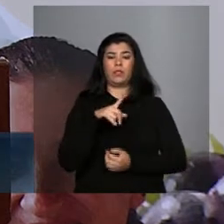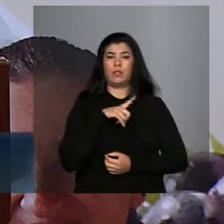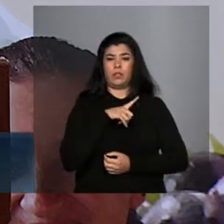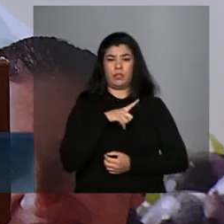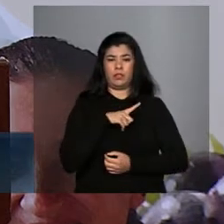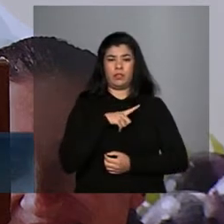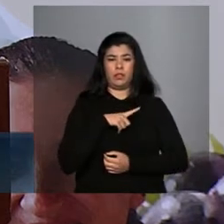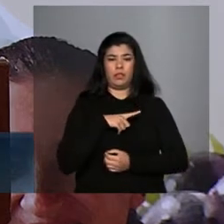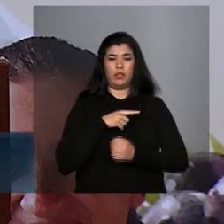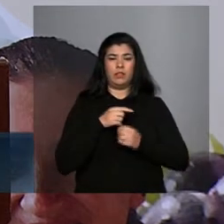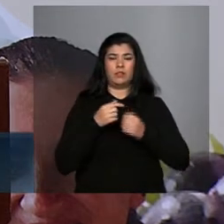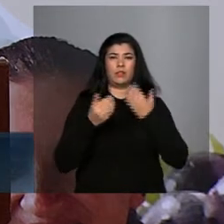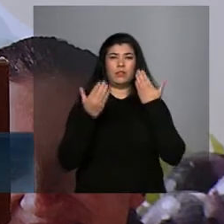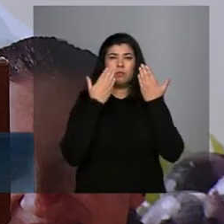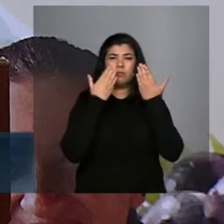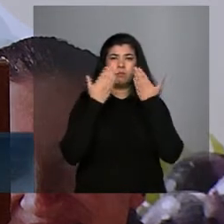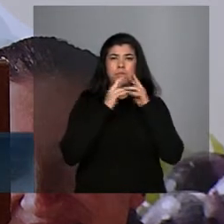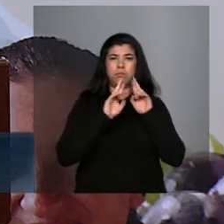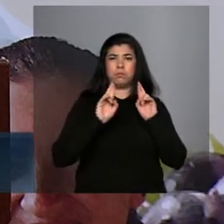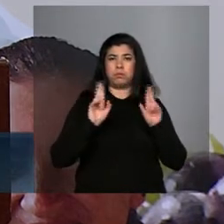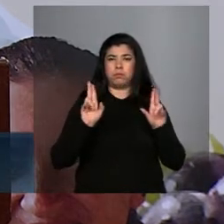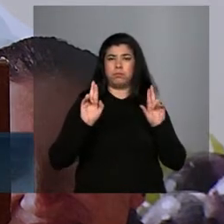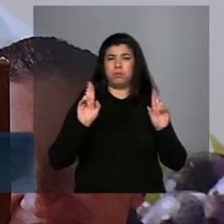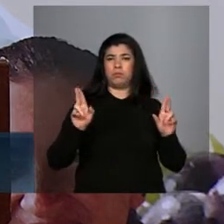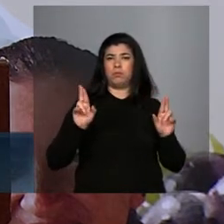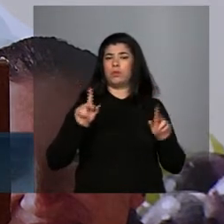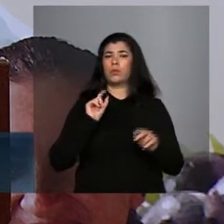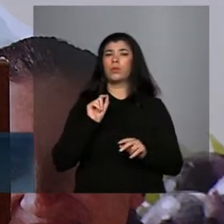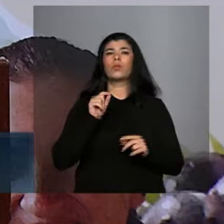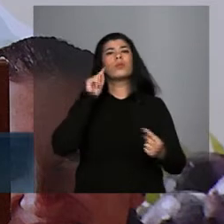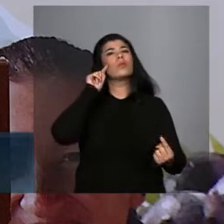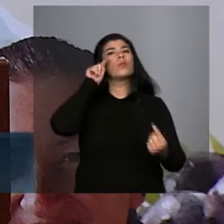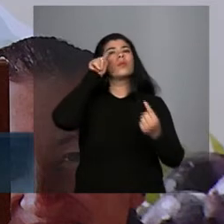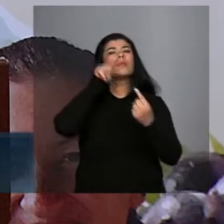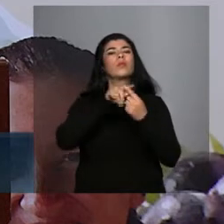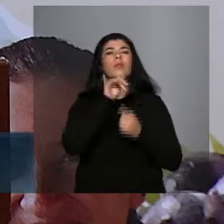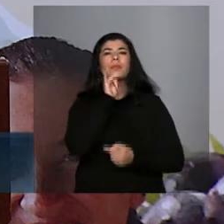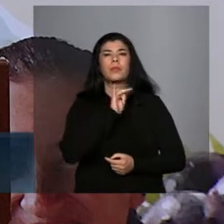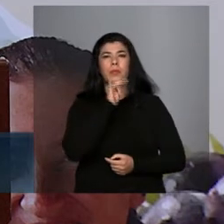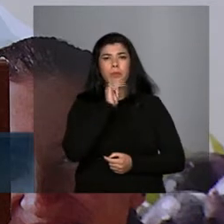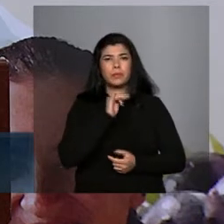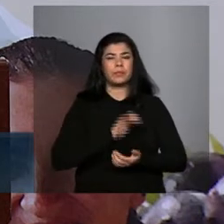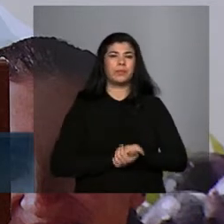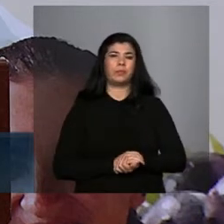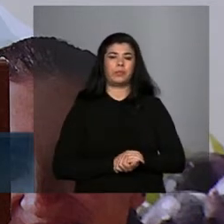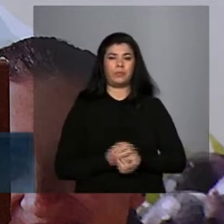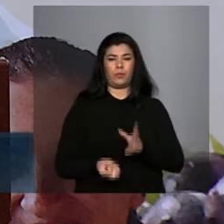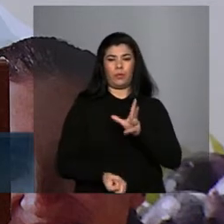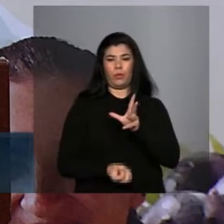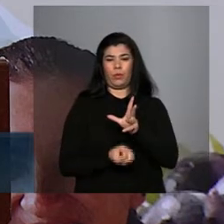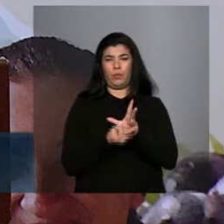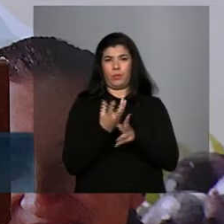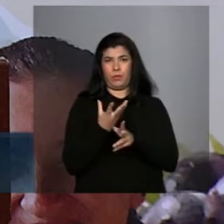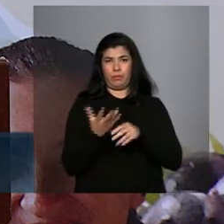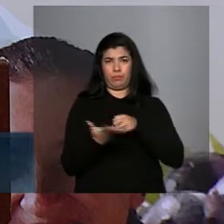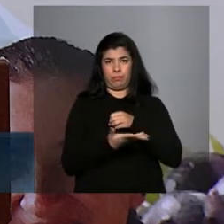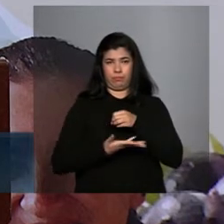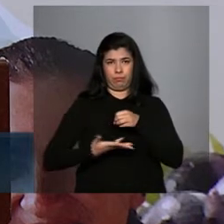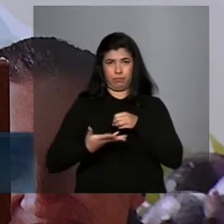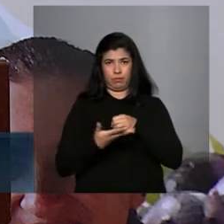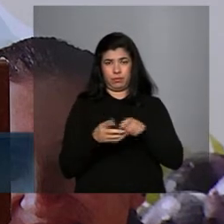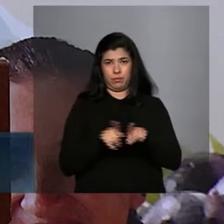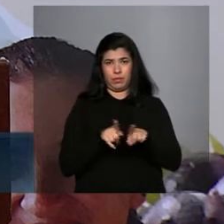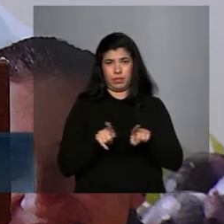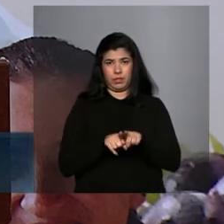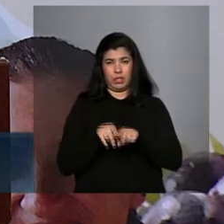vai se distanciando cada vez mais de designações como produção de baixa renda e